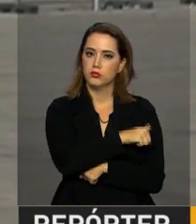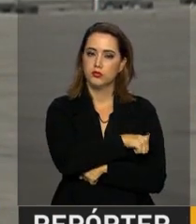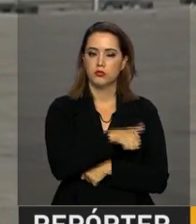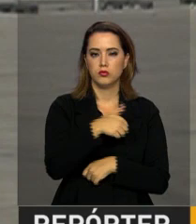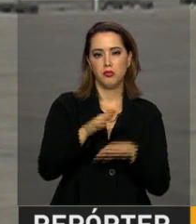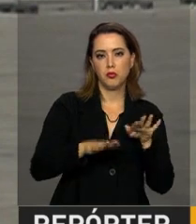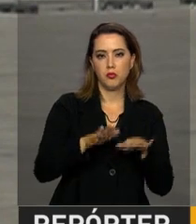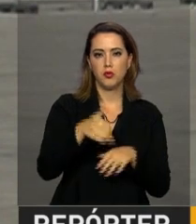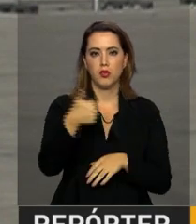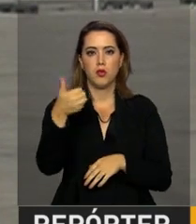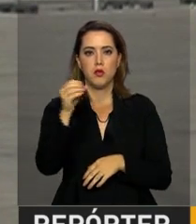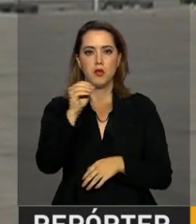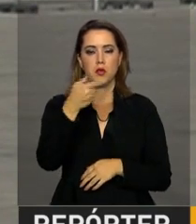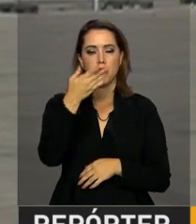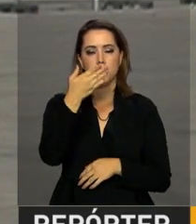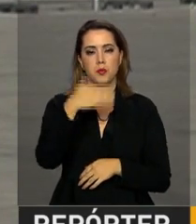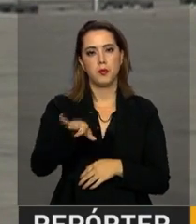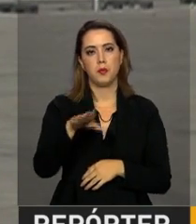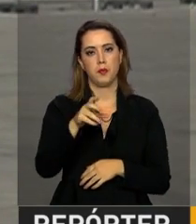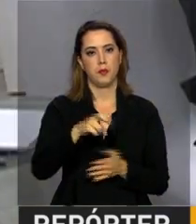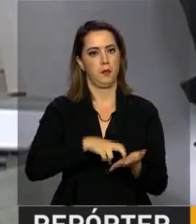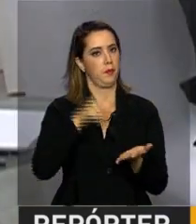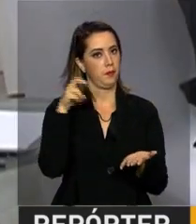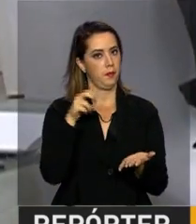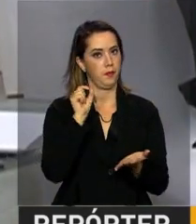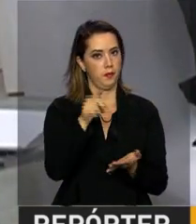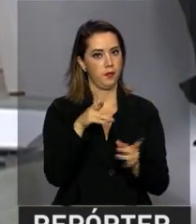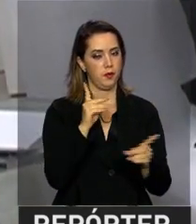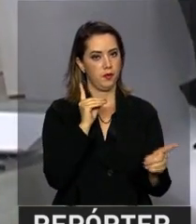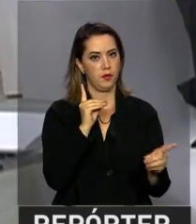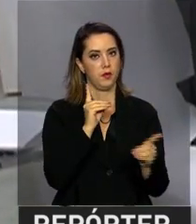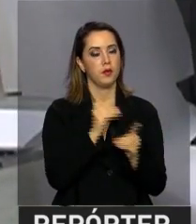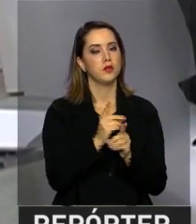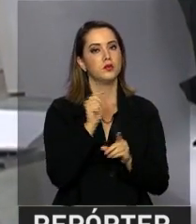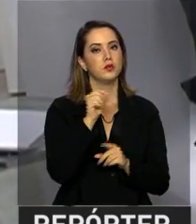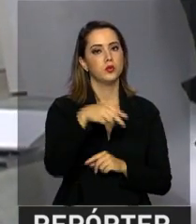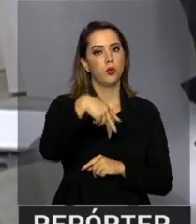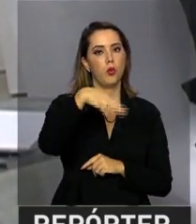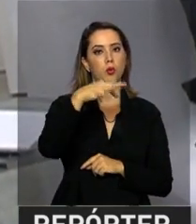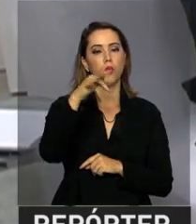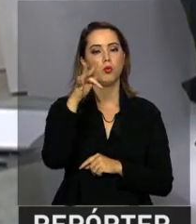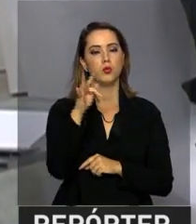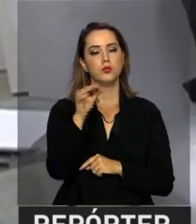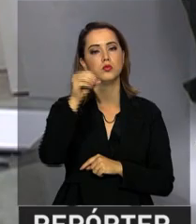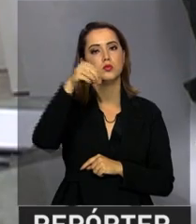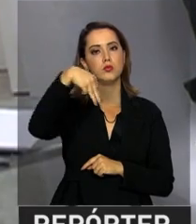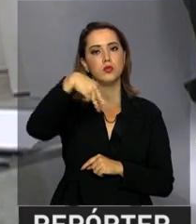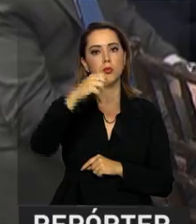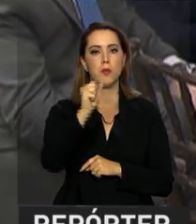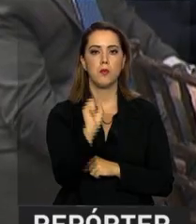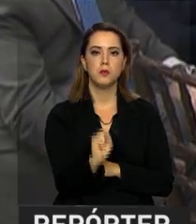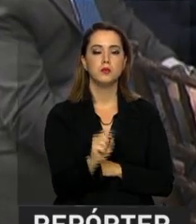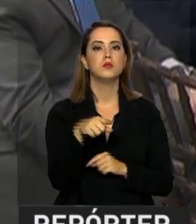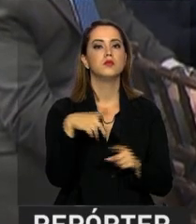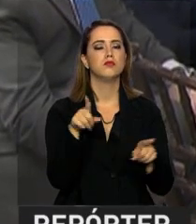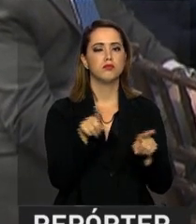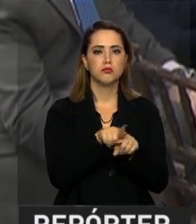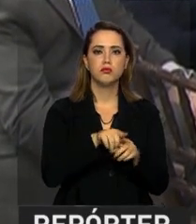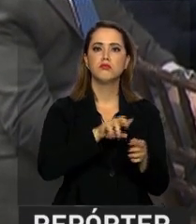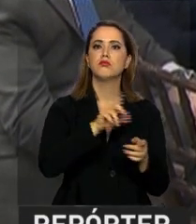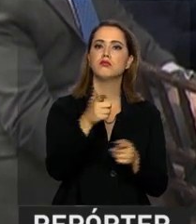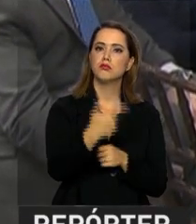10:30 da manhã ele se reuniu com Thomas b o presidente do comitê Olímpico Internacional e Carlos Artur